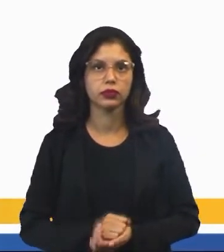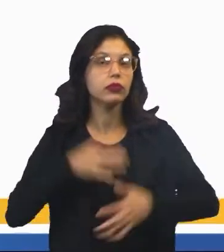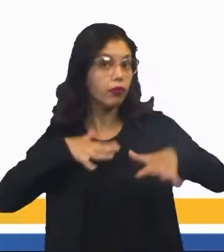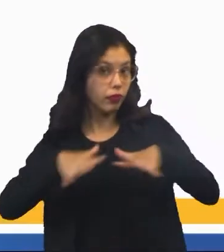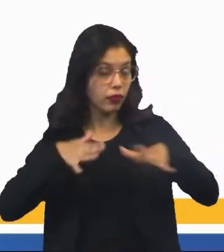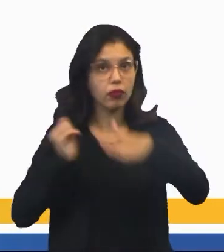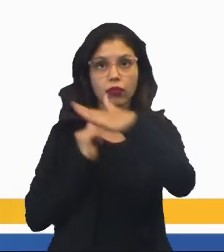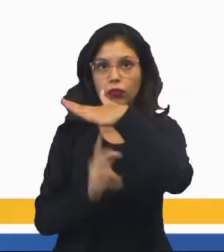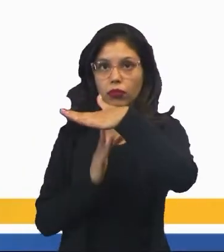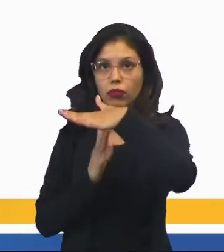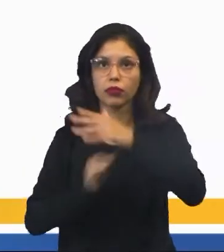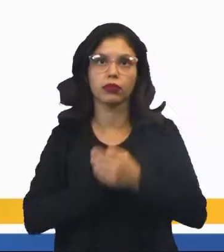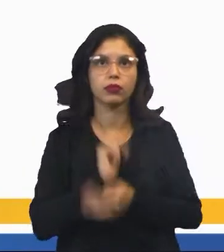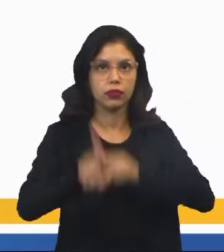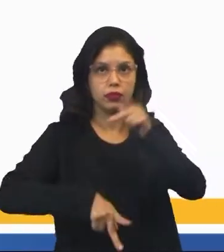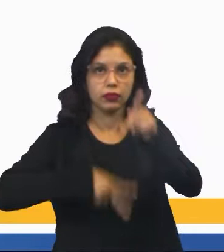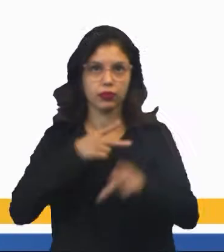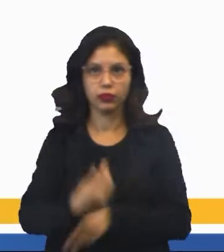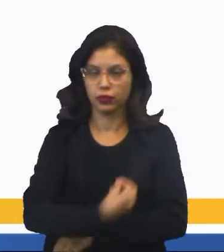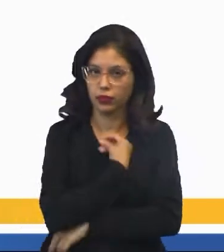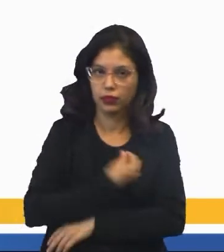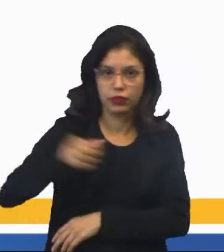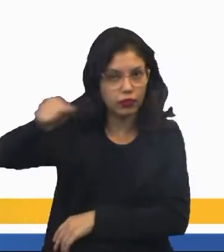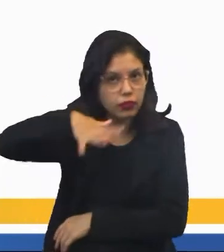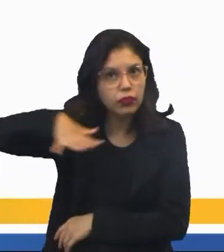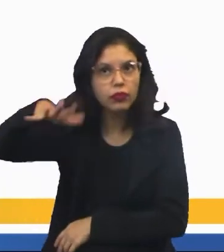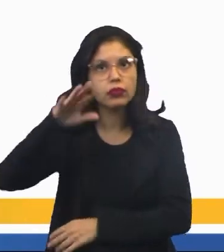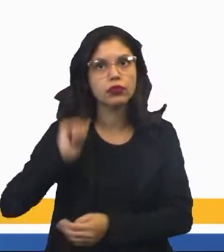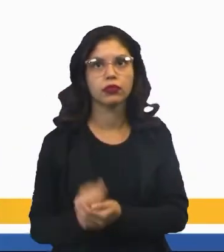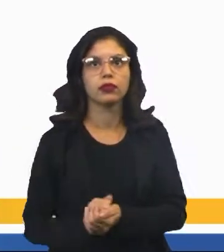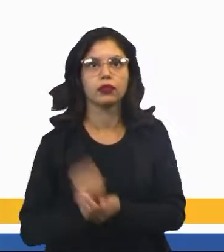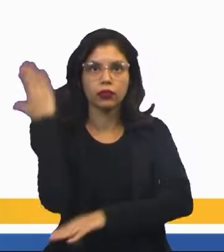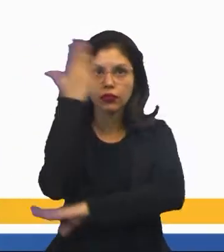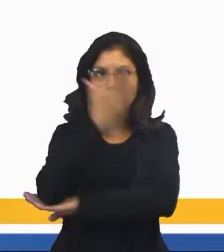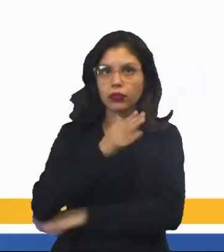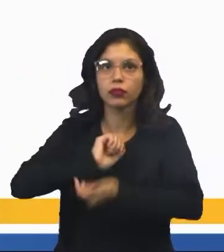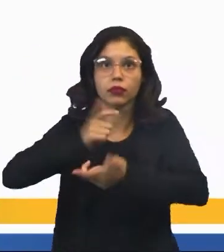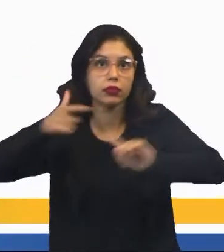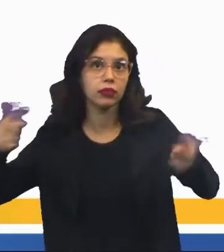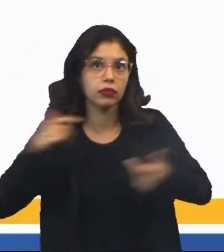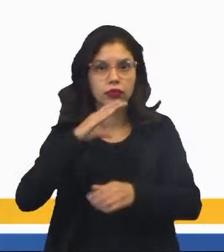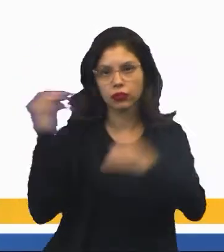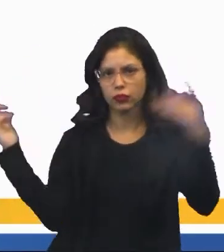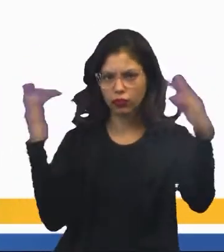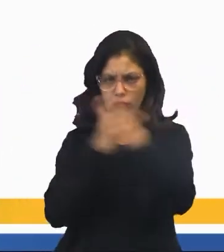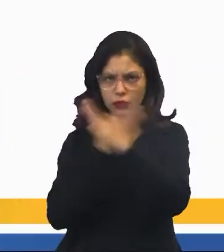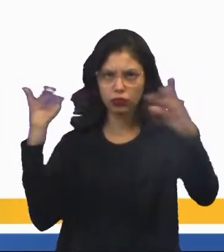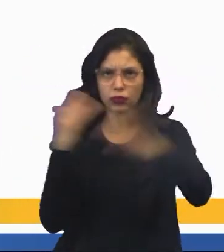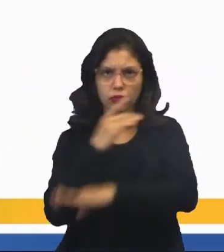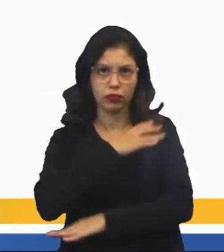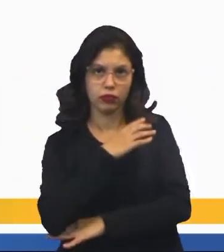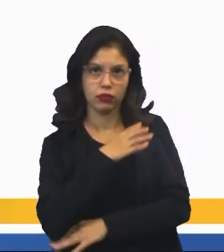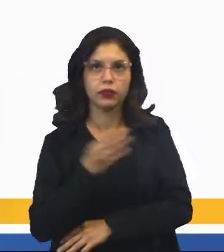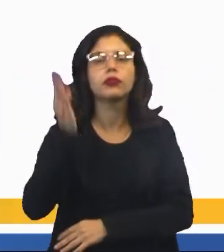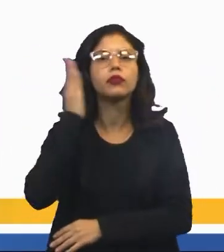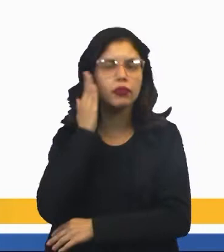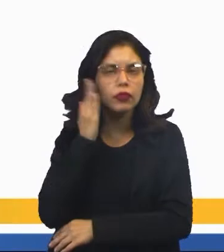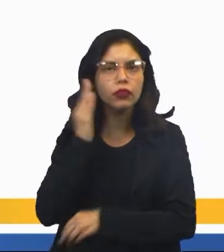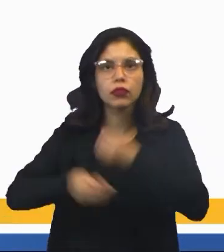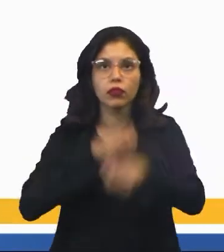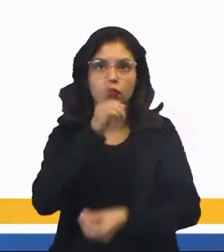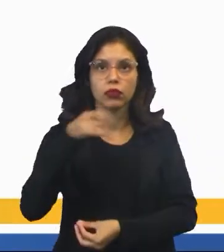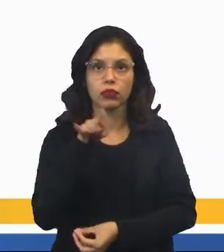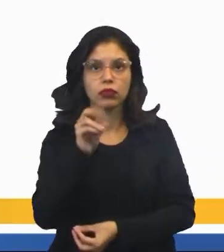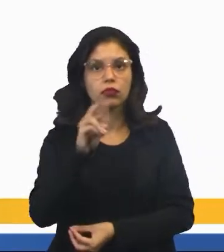O movimento migratório das populações que vivem no campo em direção aos grandes centros urbanos é